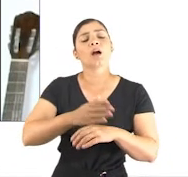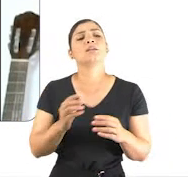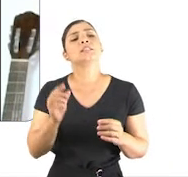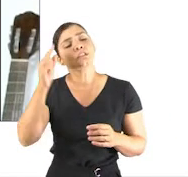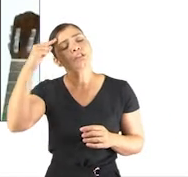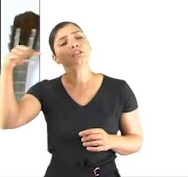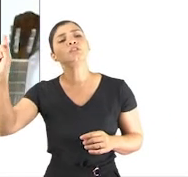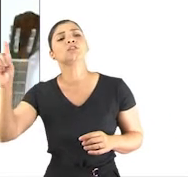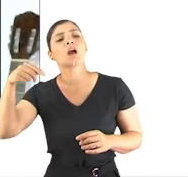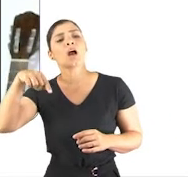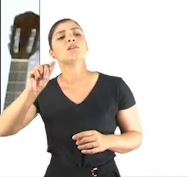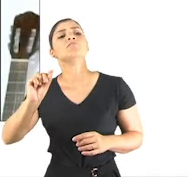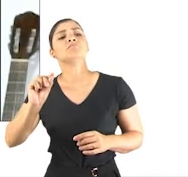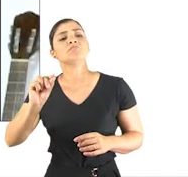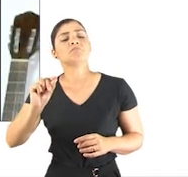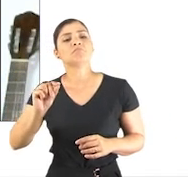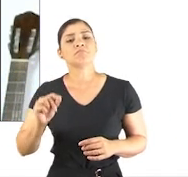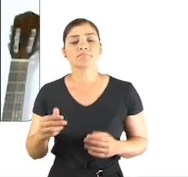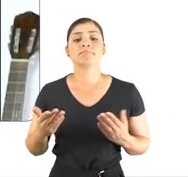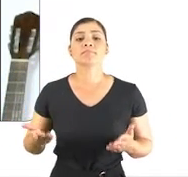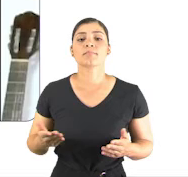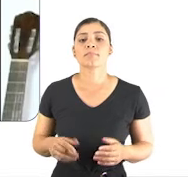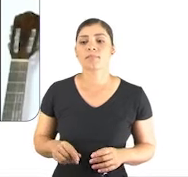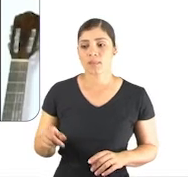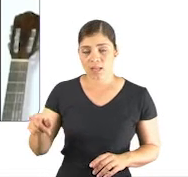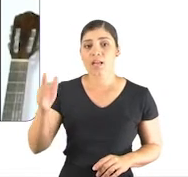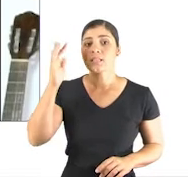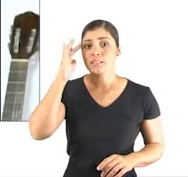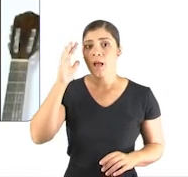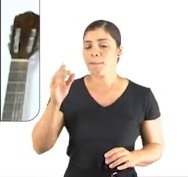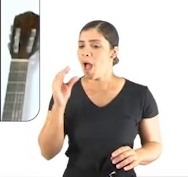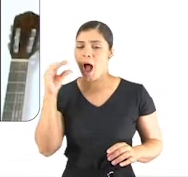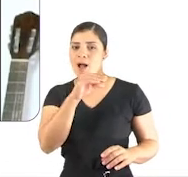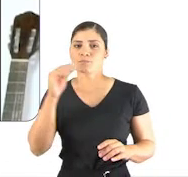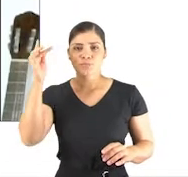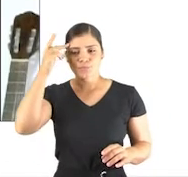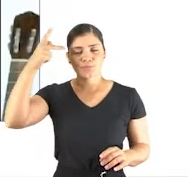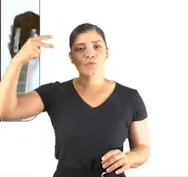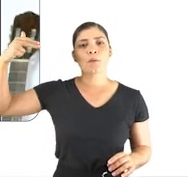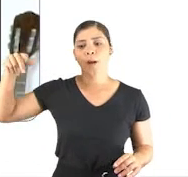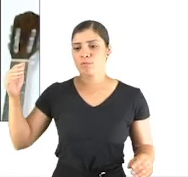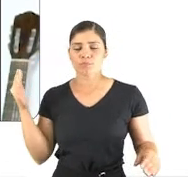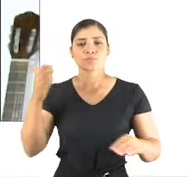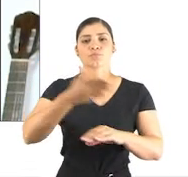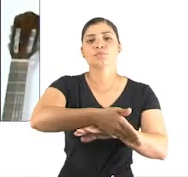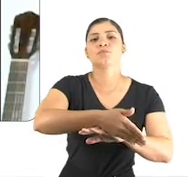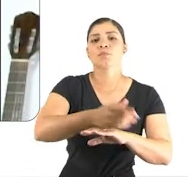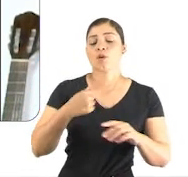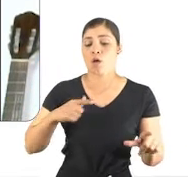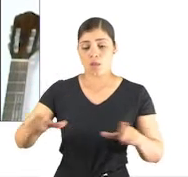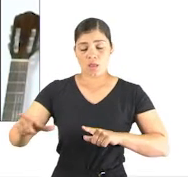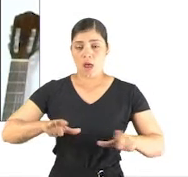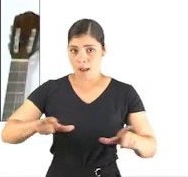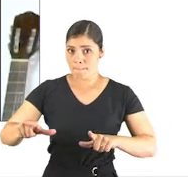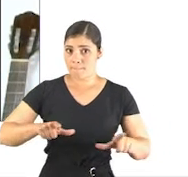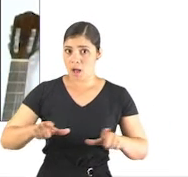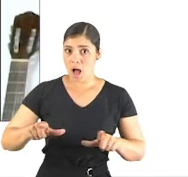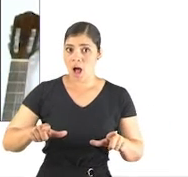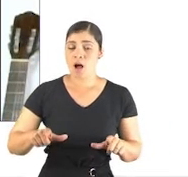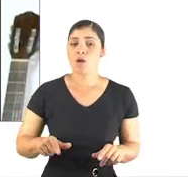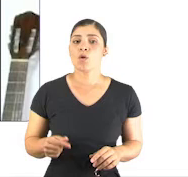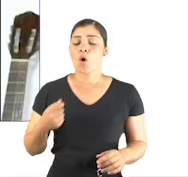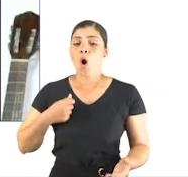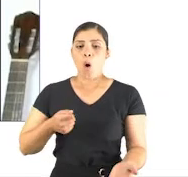retorno do fornecedor da posição, isso ficou totalmente automático. O nosso trabalho resume o quê? Em cobrar